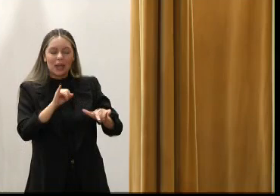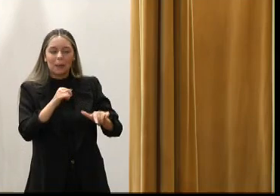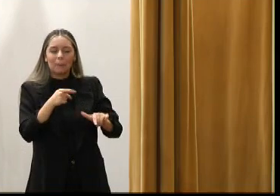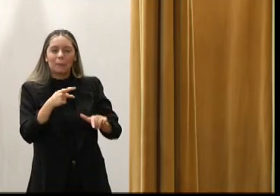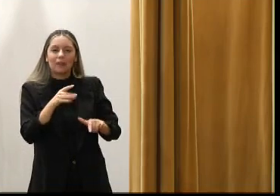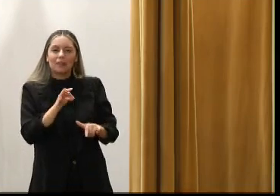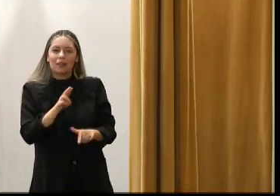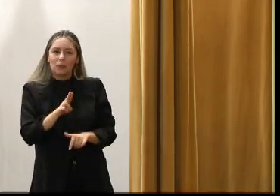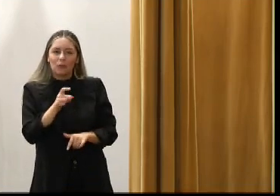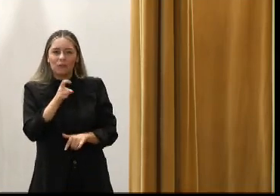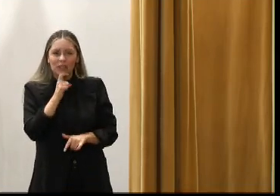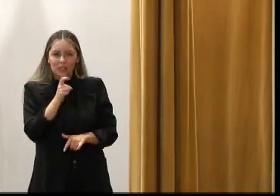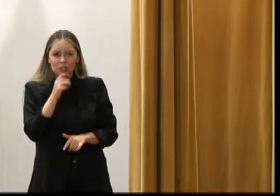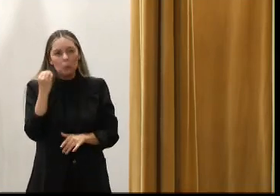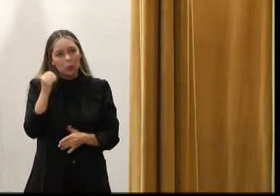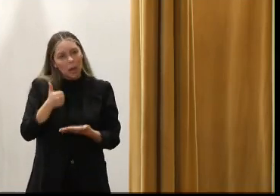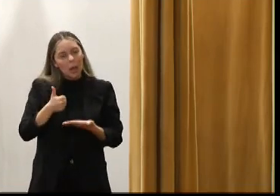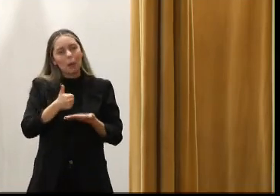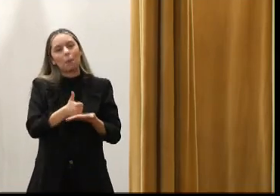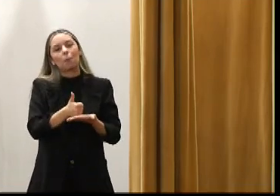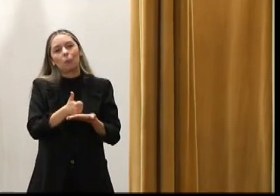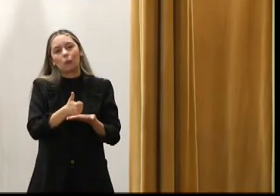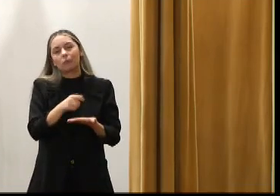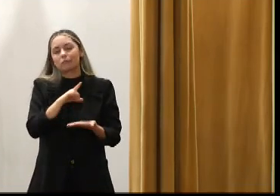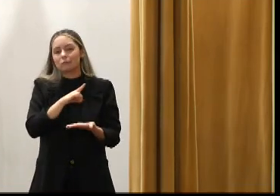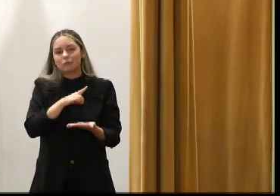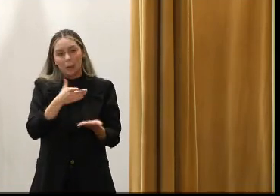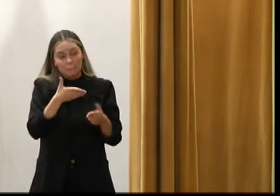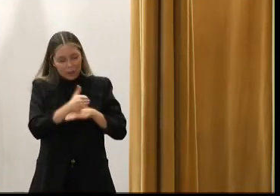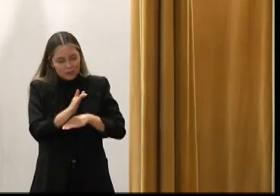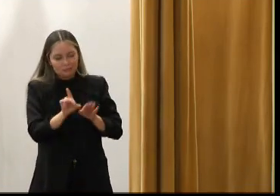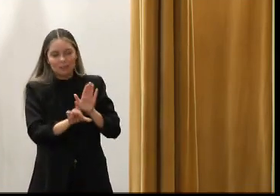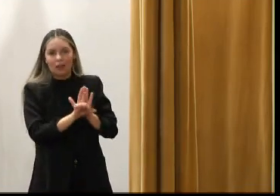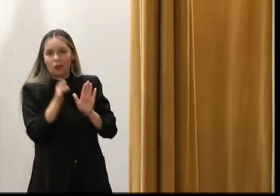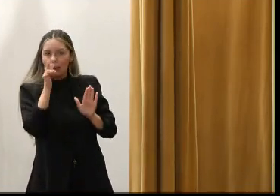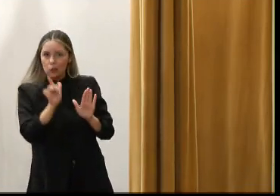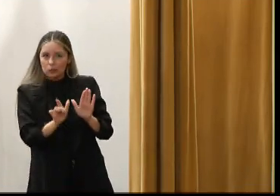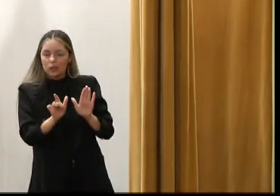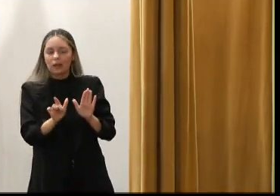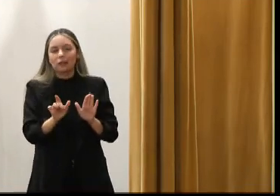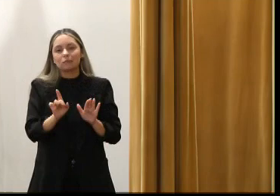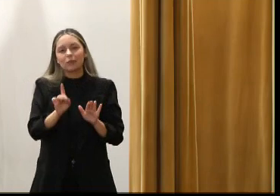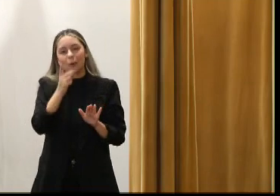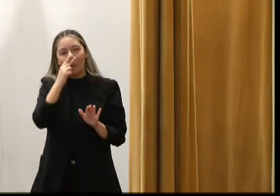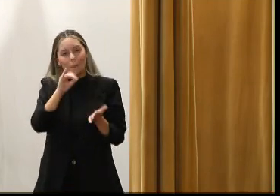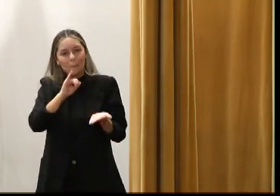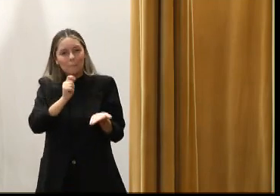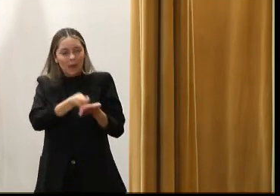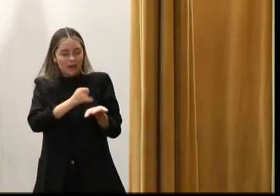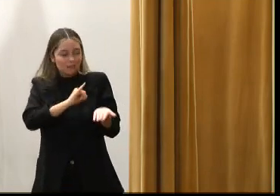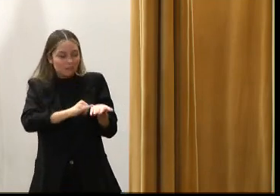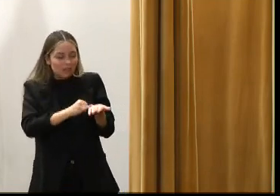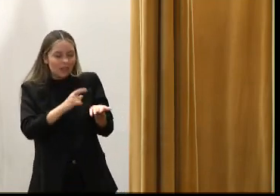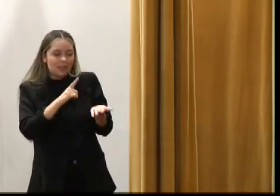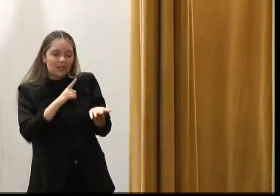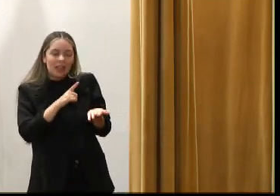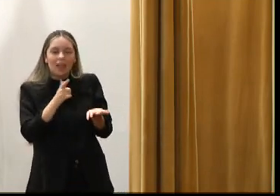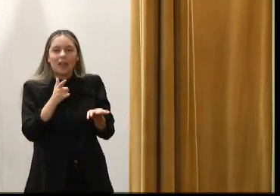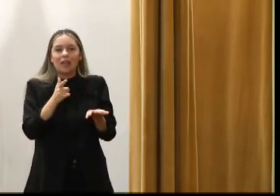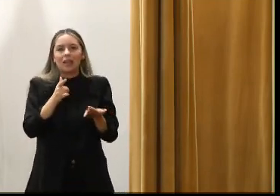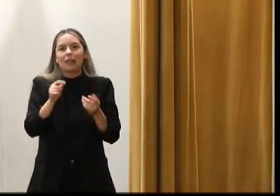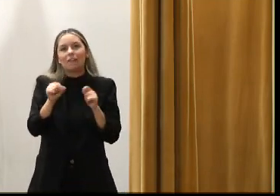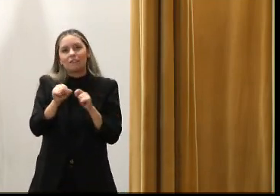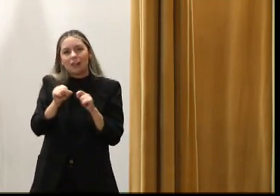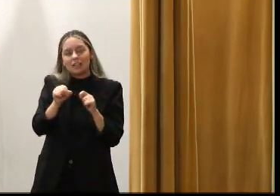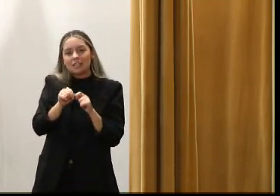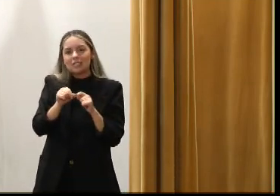Porto Alegre vai apoiar, agora muito em breve será aprovado. Aquele contribuinte ali que tem o seu telhado verde, né, que capta a água da